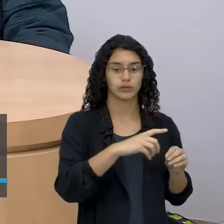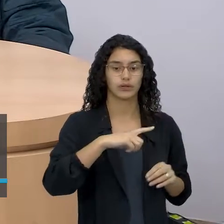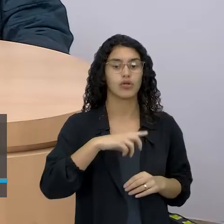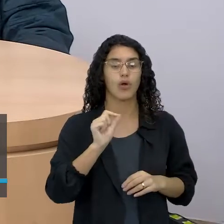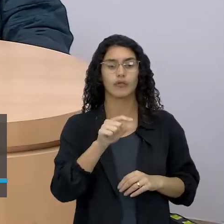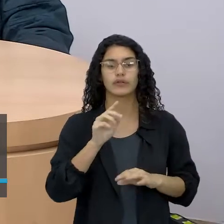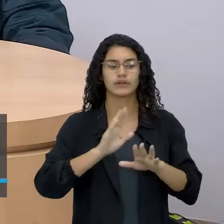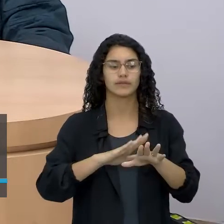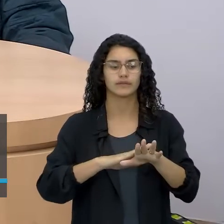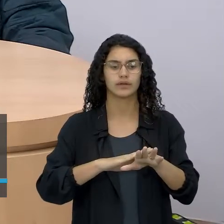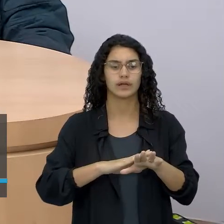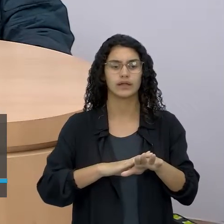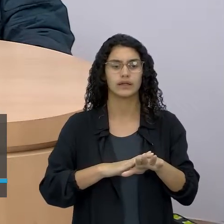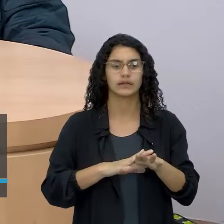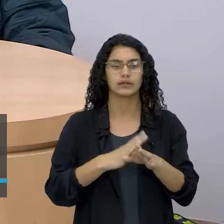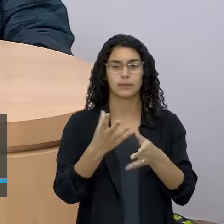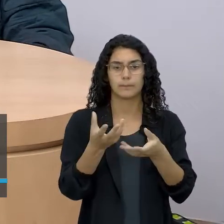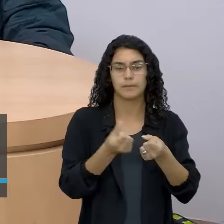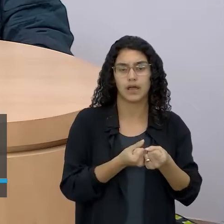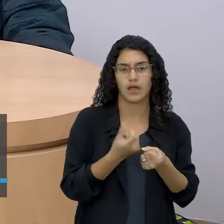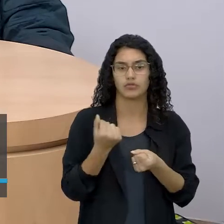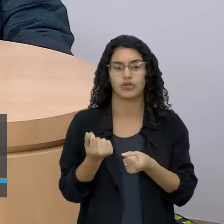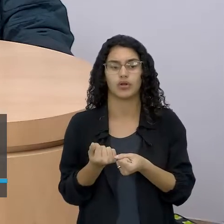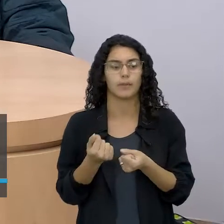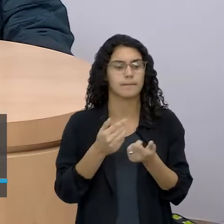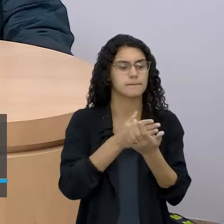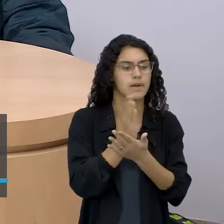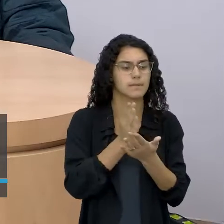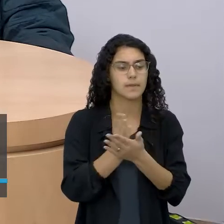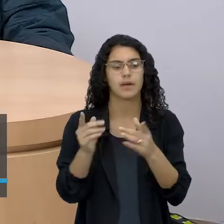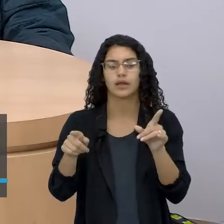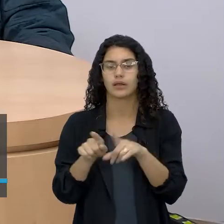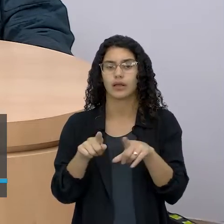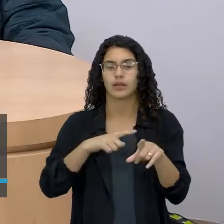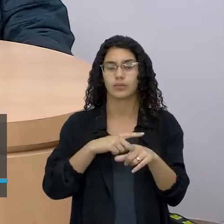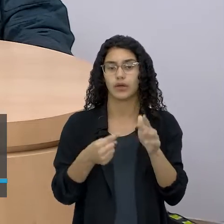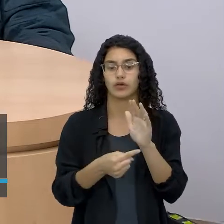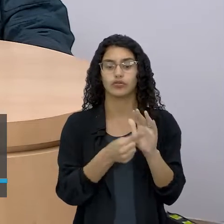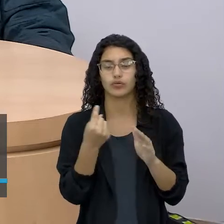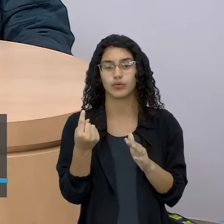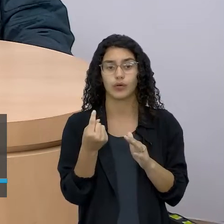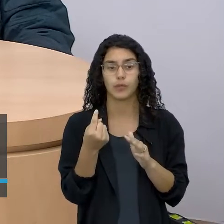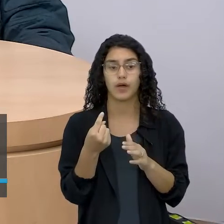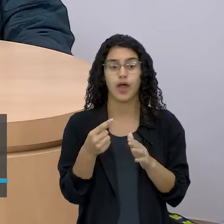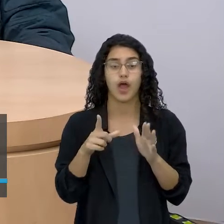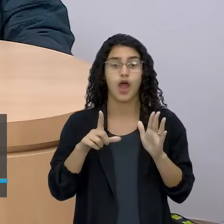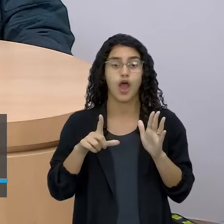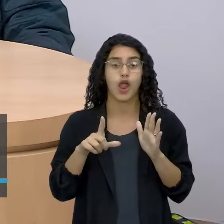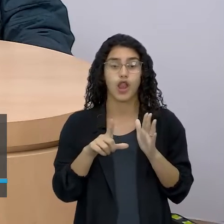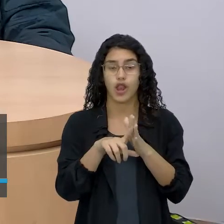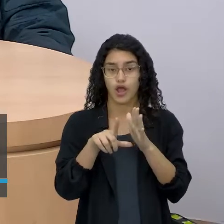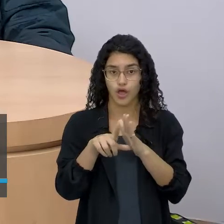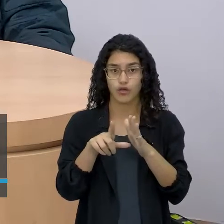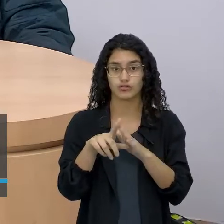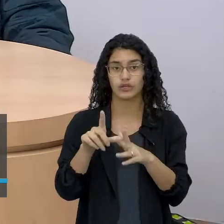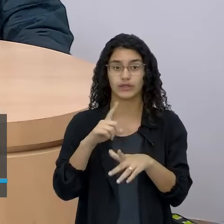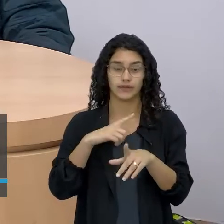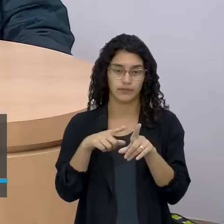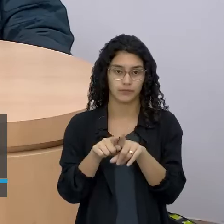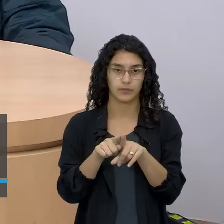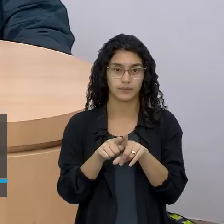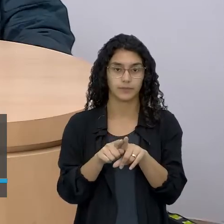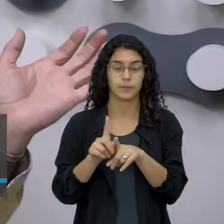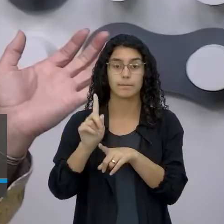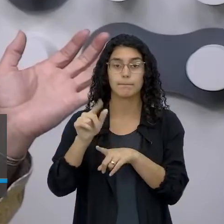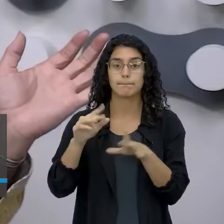onde você faz saques, resgates e transações a partir de uma lógica virtual bancária